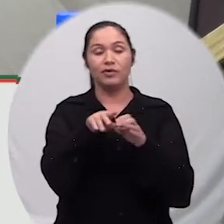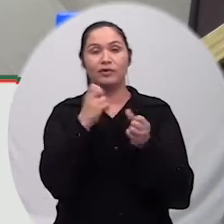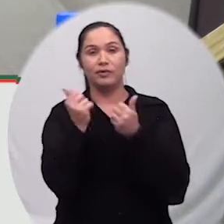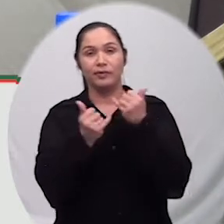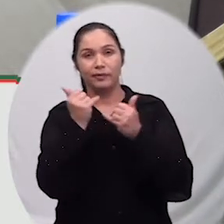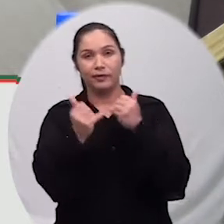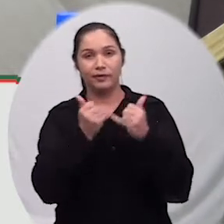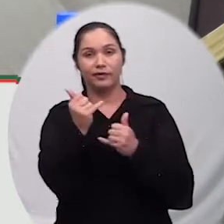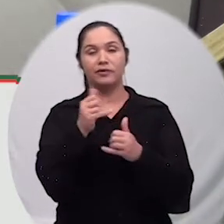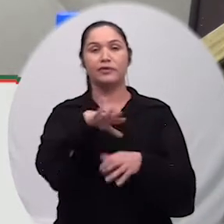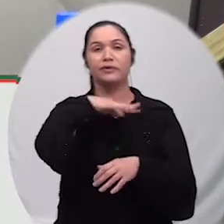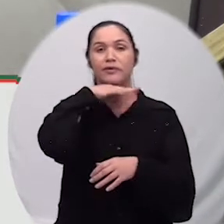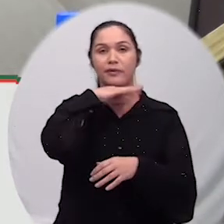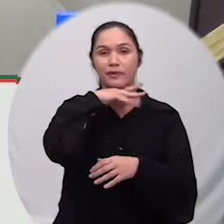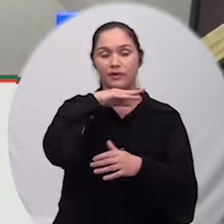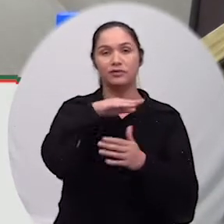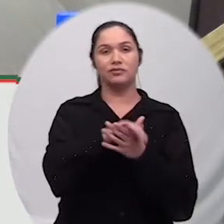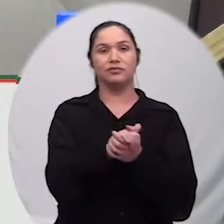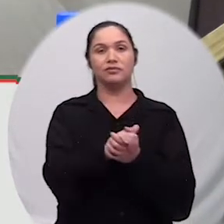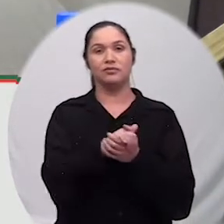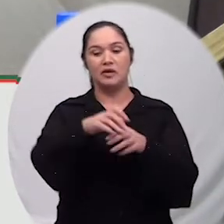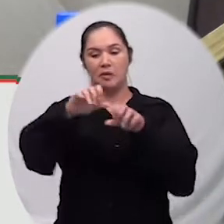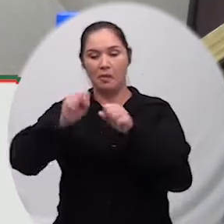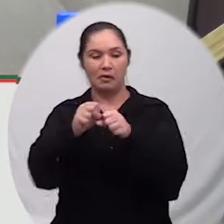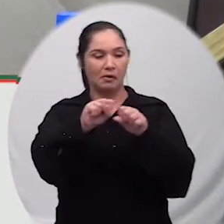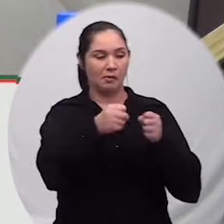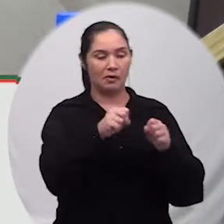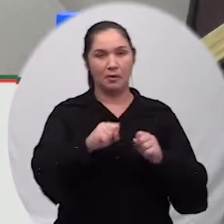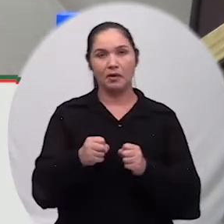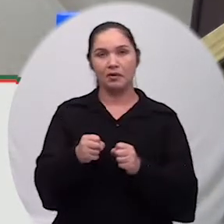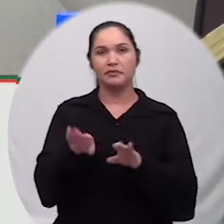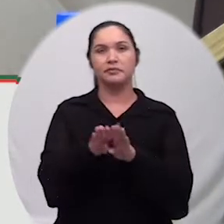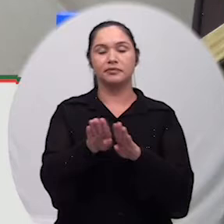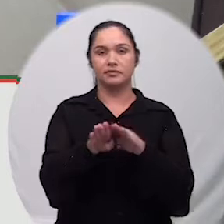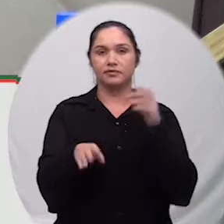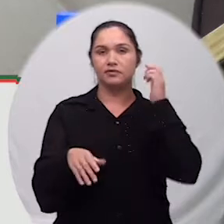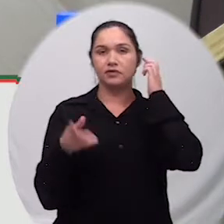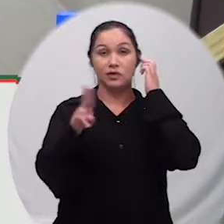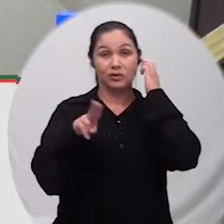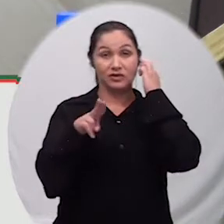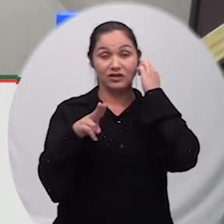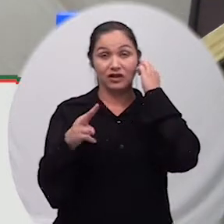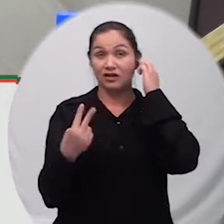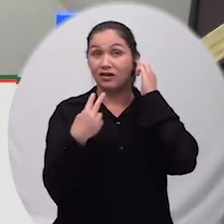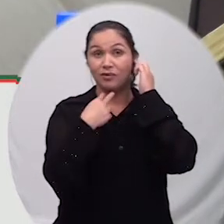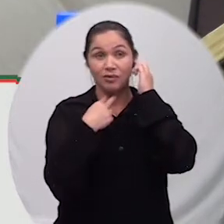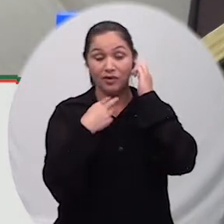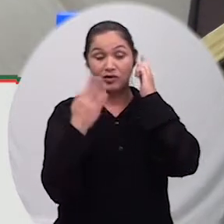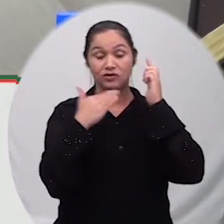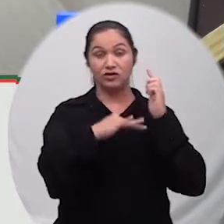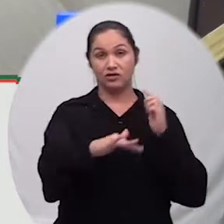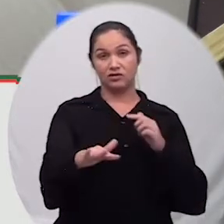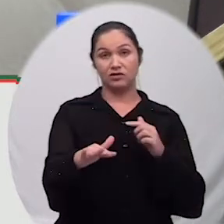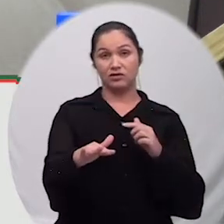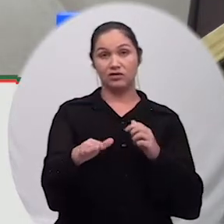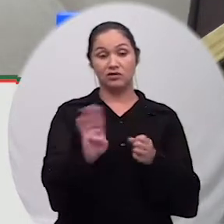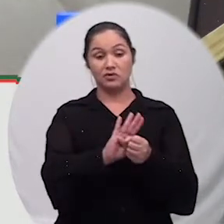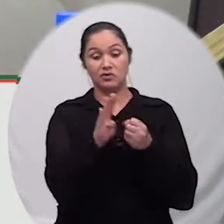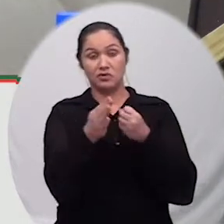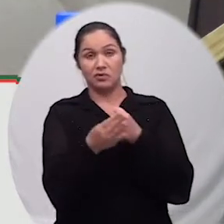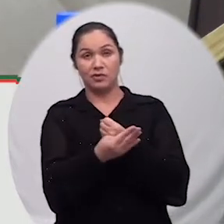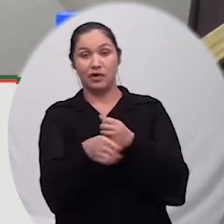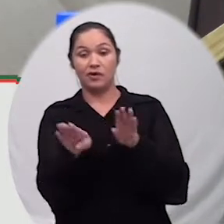brinquedos do parque estão em péssimas condições de uso. As crianças do bairro, bem como as crianças